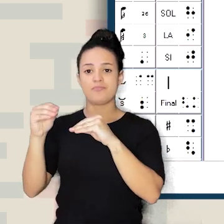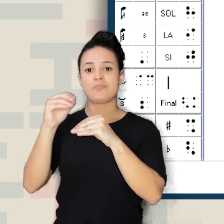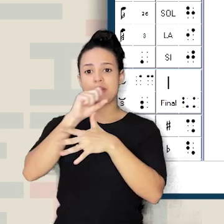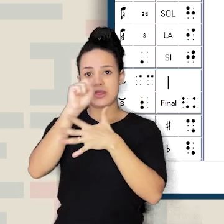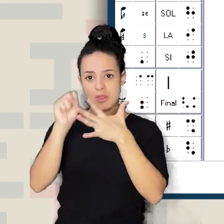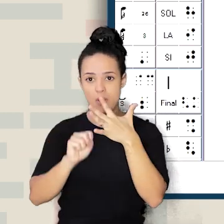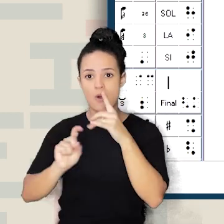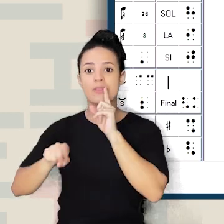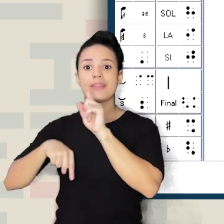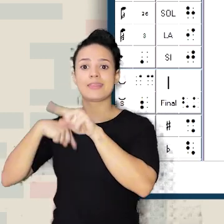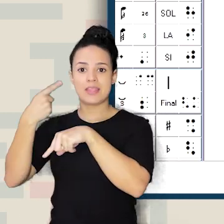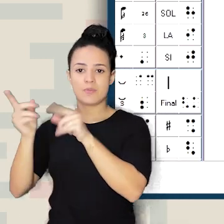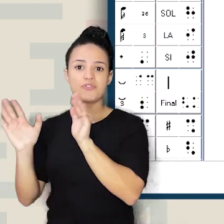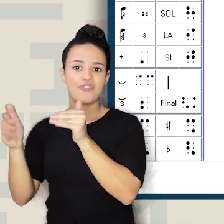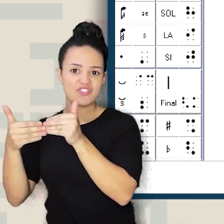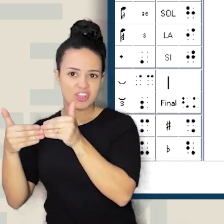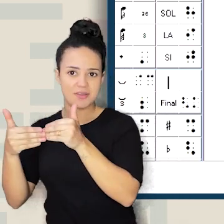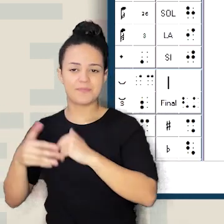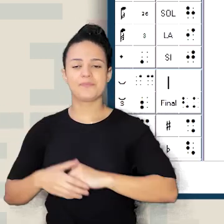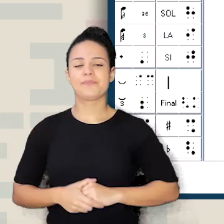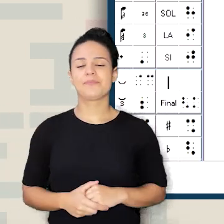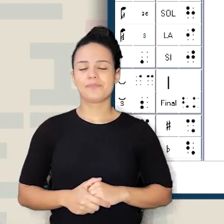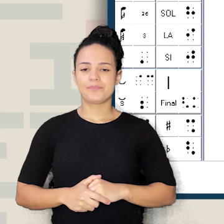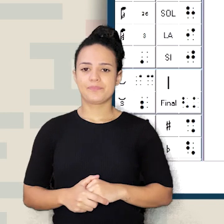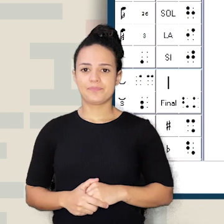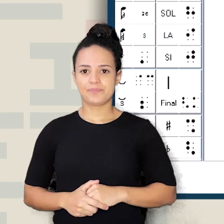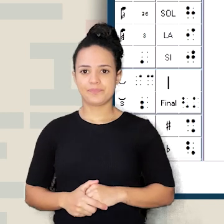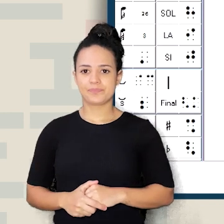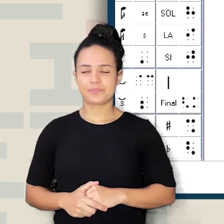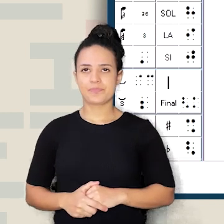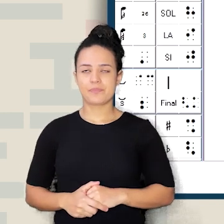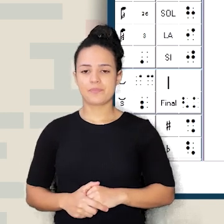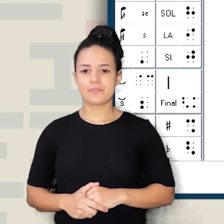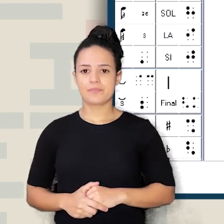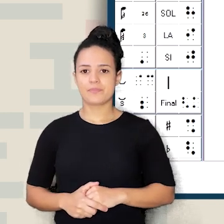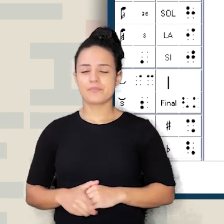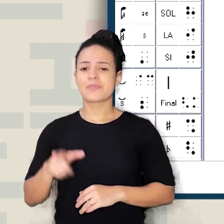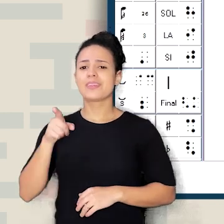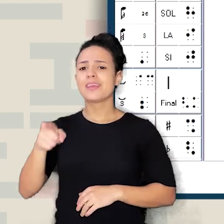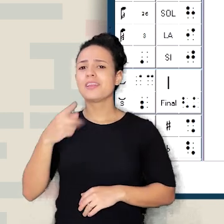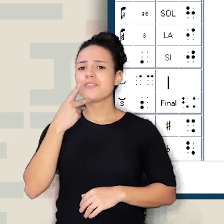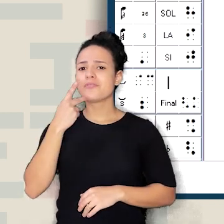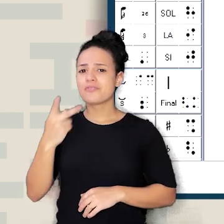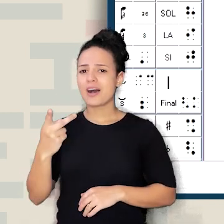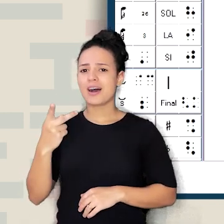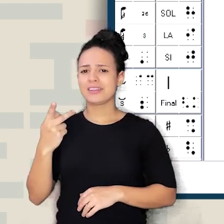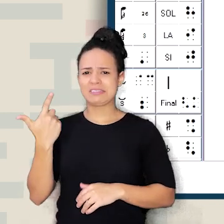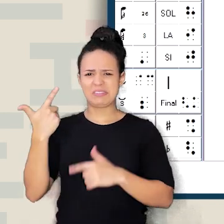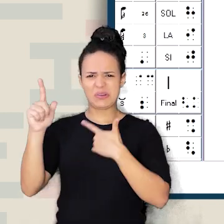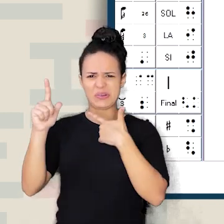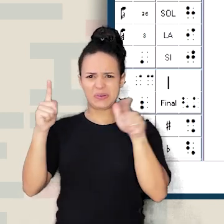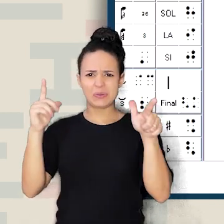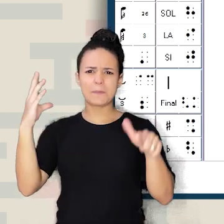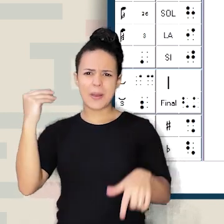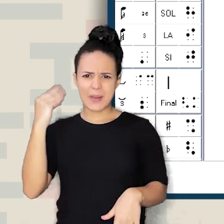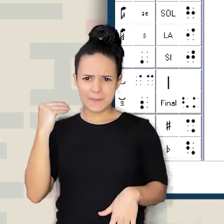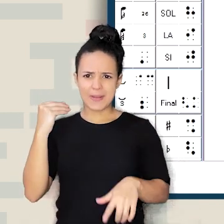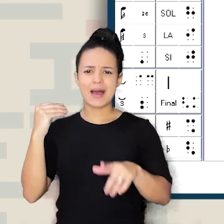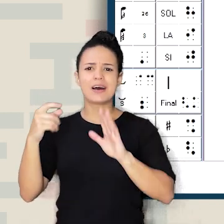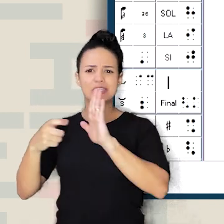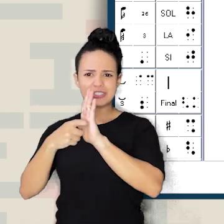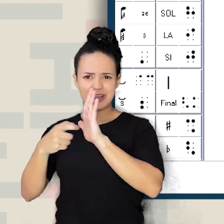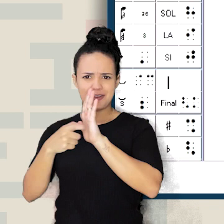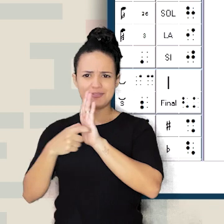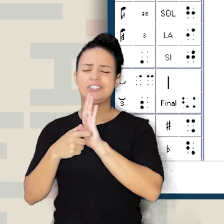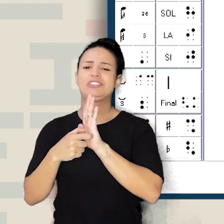abrir frase para depois inserir as notas e depois fechar a frase. Quarta oitava. Sexta dedo indicador. Ele